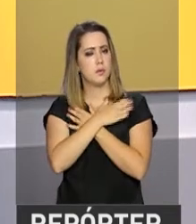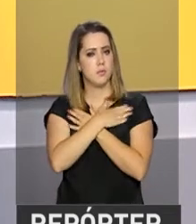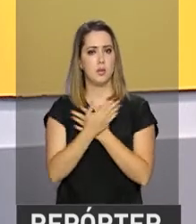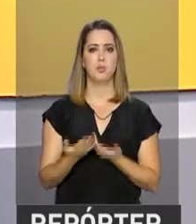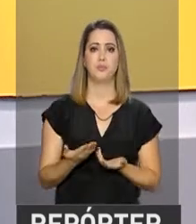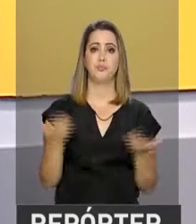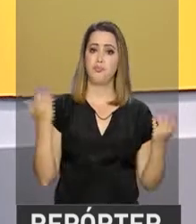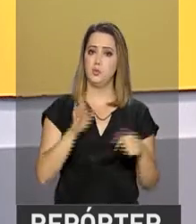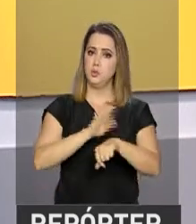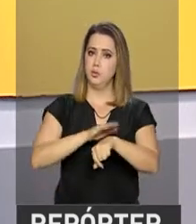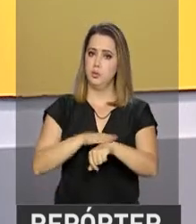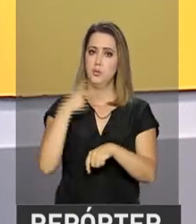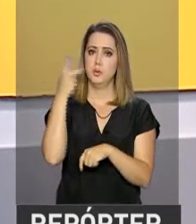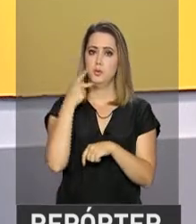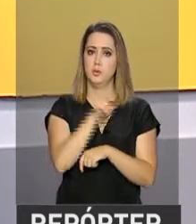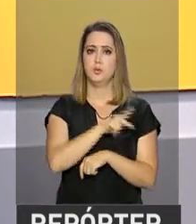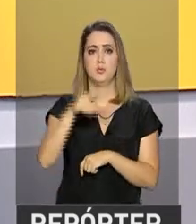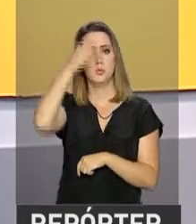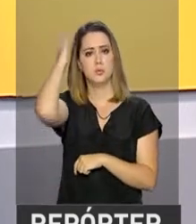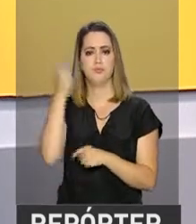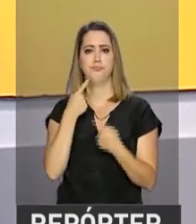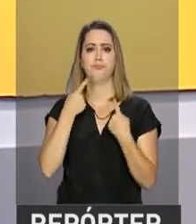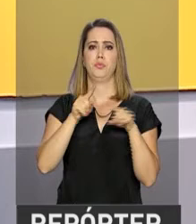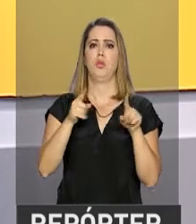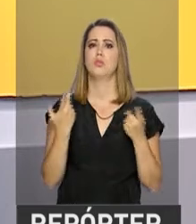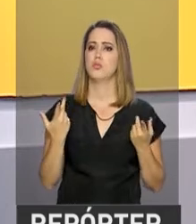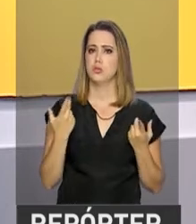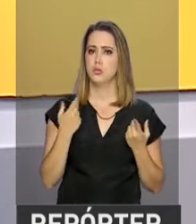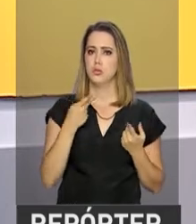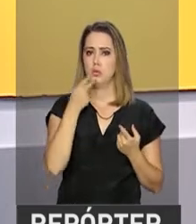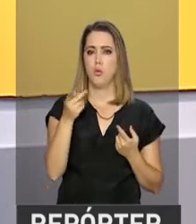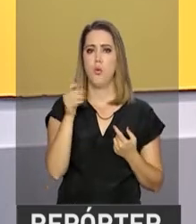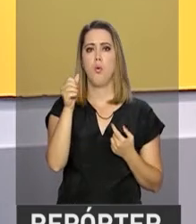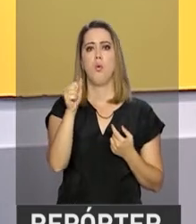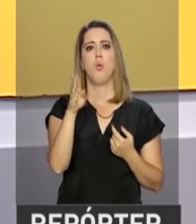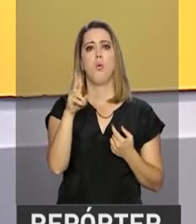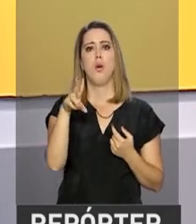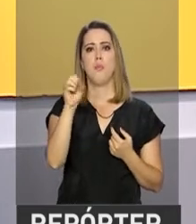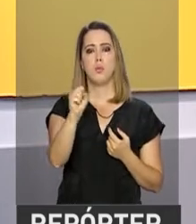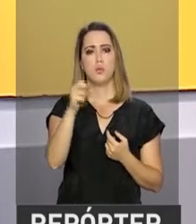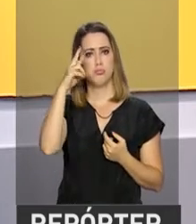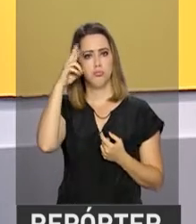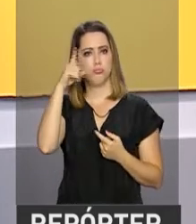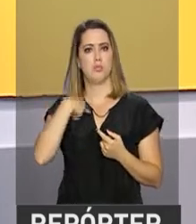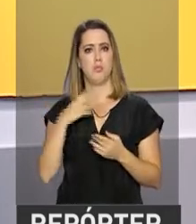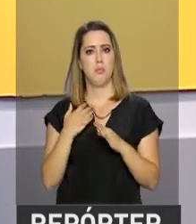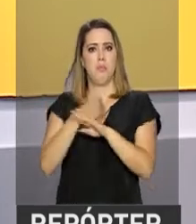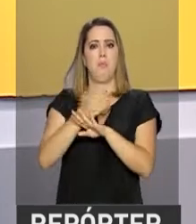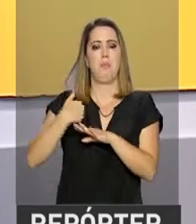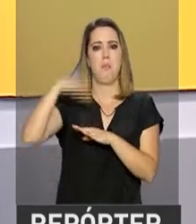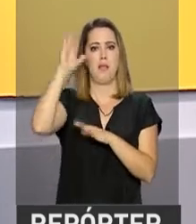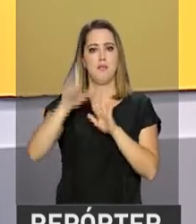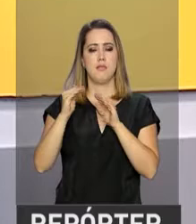sobre o atual momento político o presidente michel temer criticou em seu discurso o abuso de autoridade e aqueles que ultrapassam o limite da